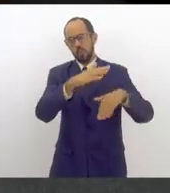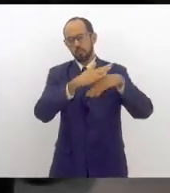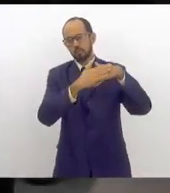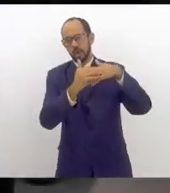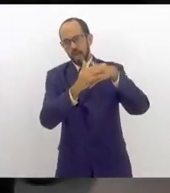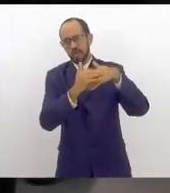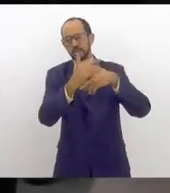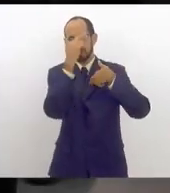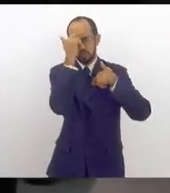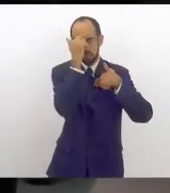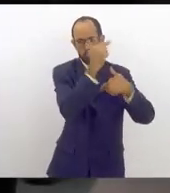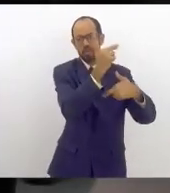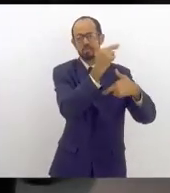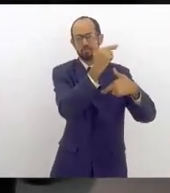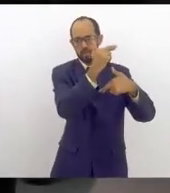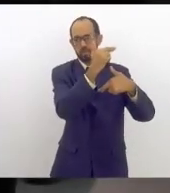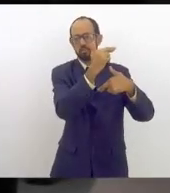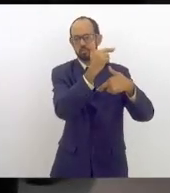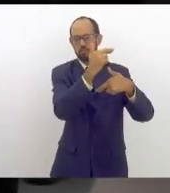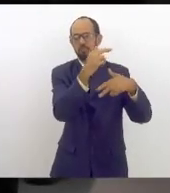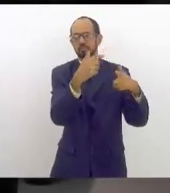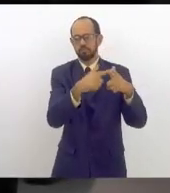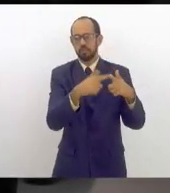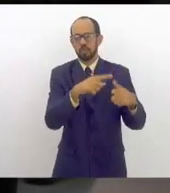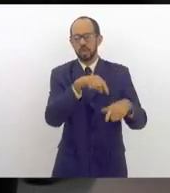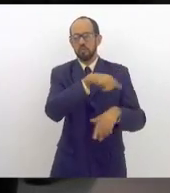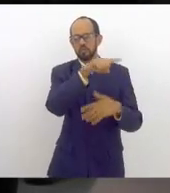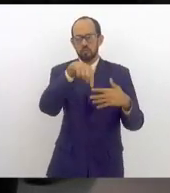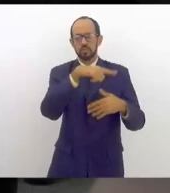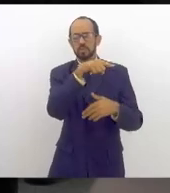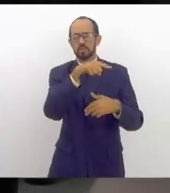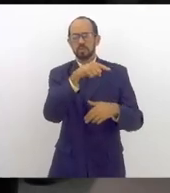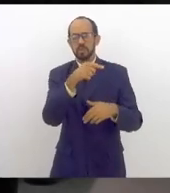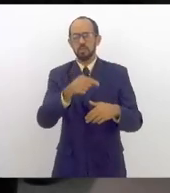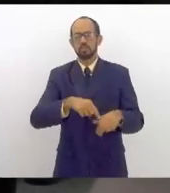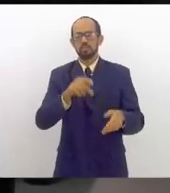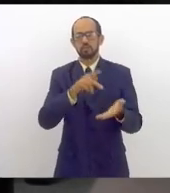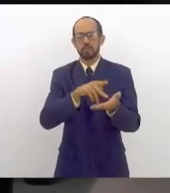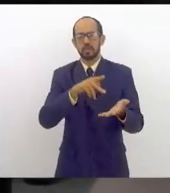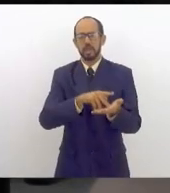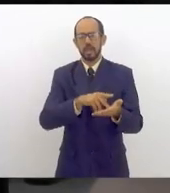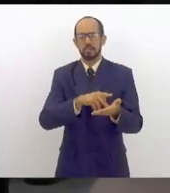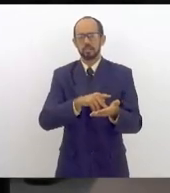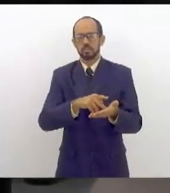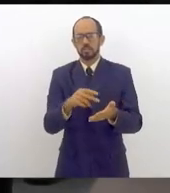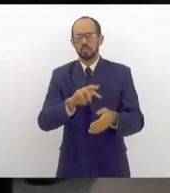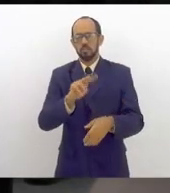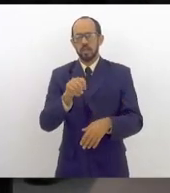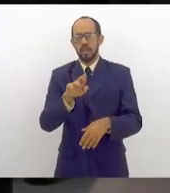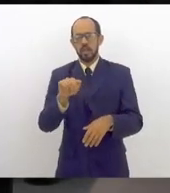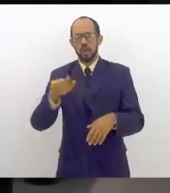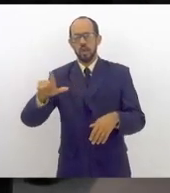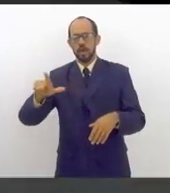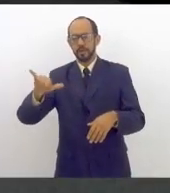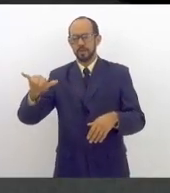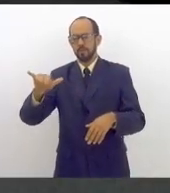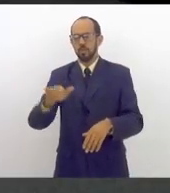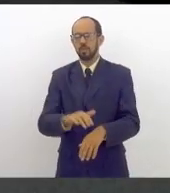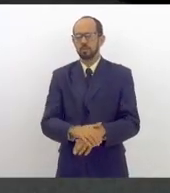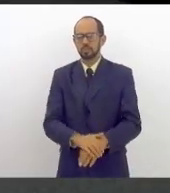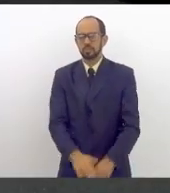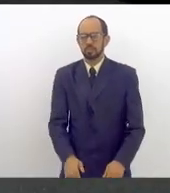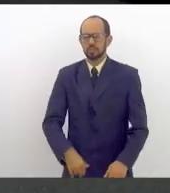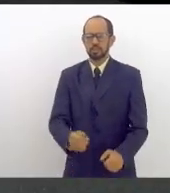carinho e respeito, porque os senhores são os heróis da nossa sociedade. Pelo menos aqui nessa